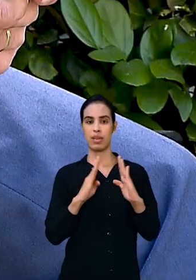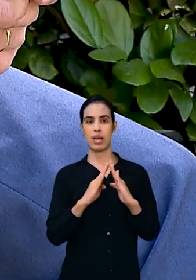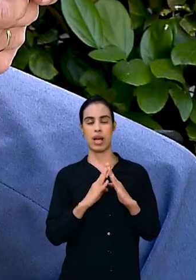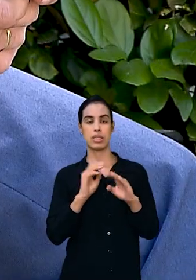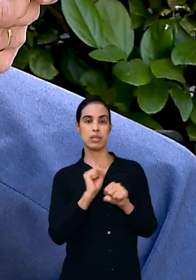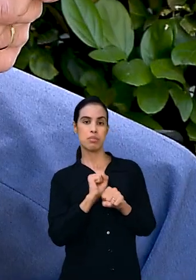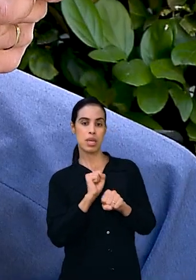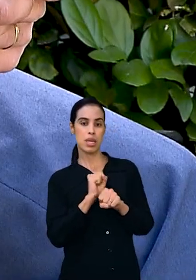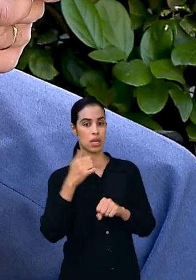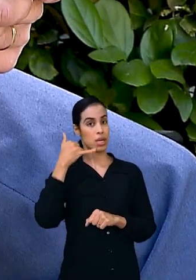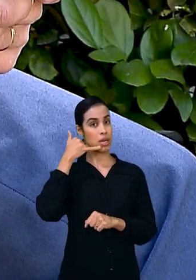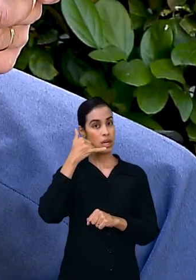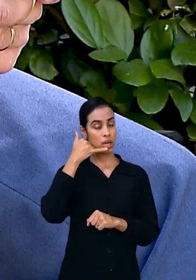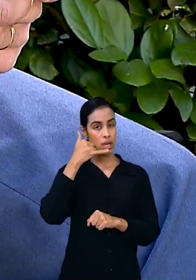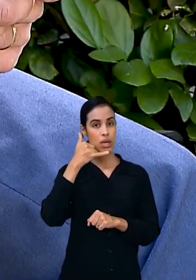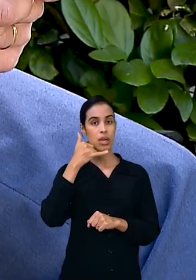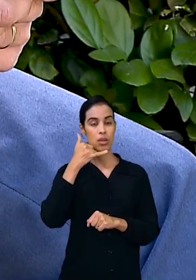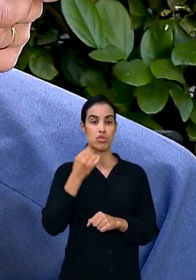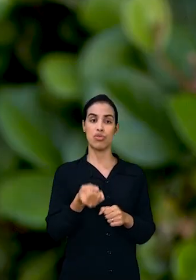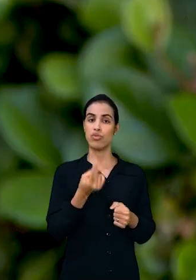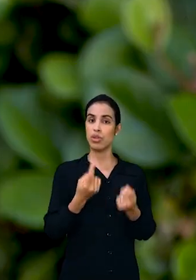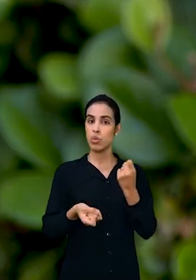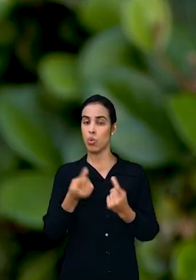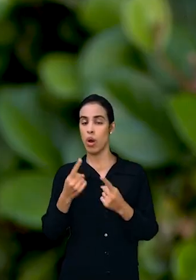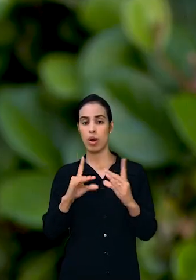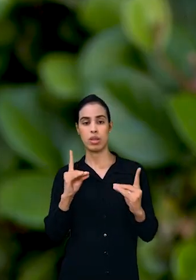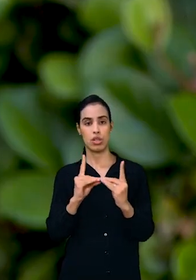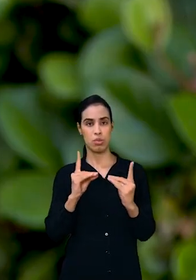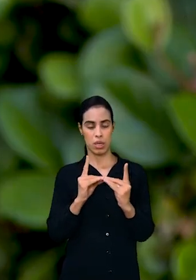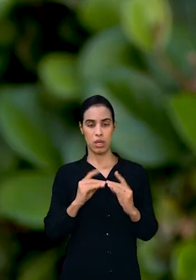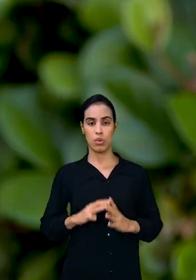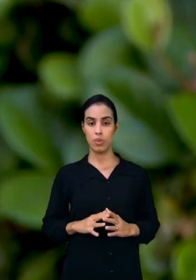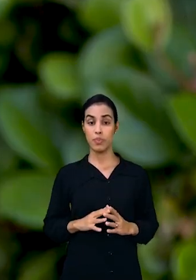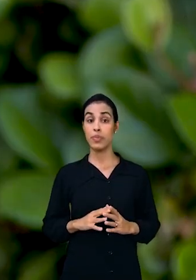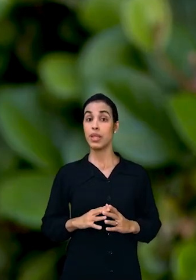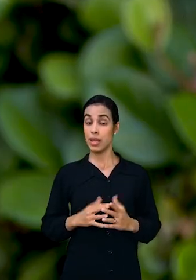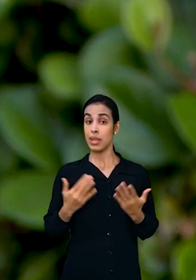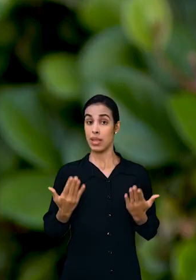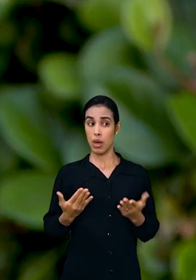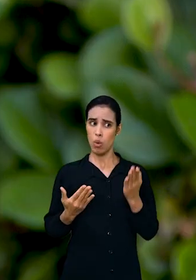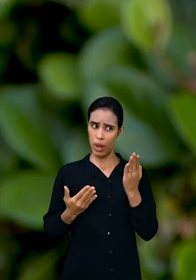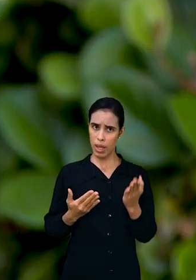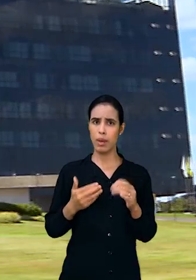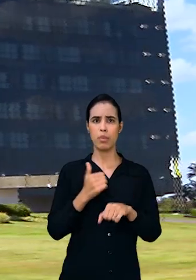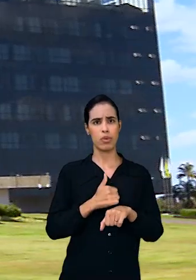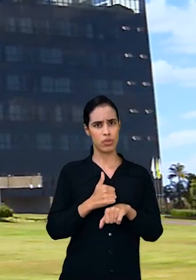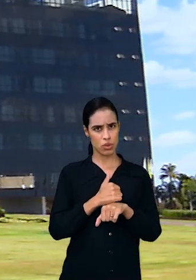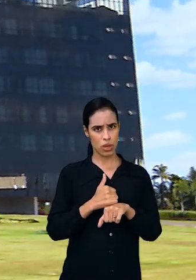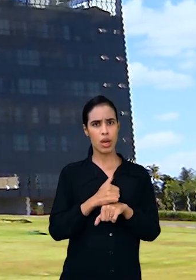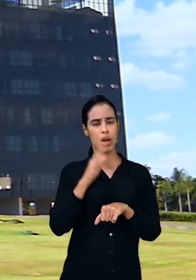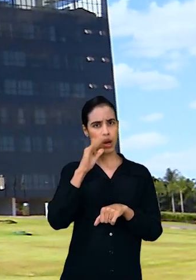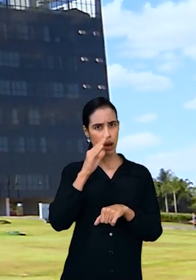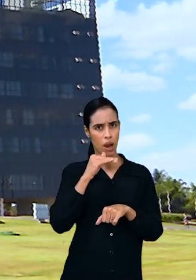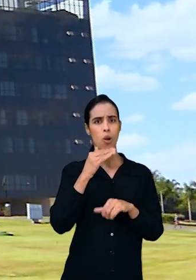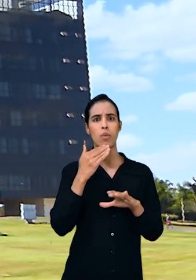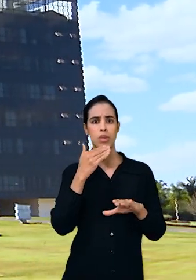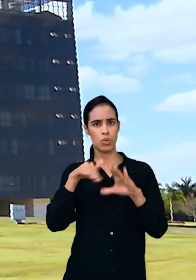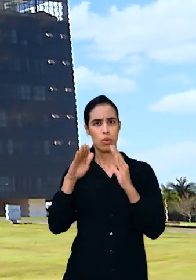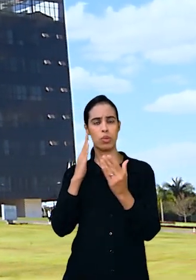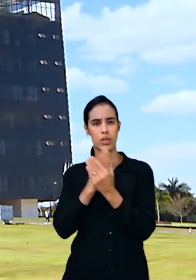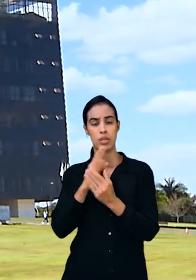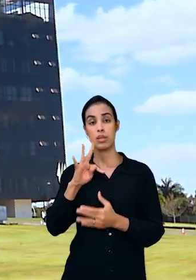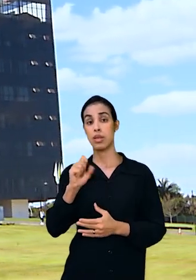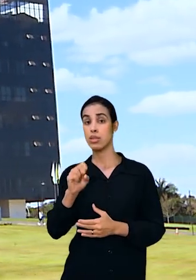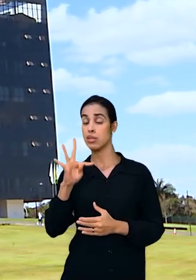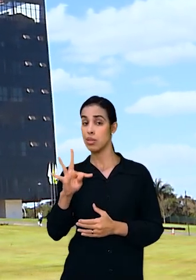rapaz permanecia em casa aguardando o chamado para eventual atendimento. Contra a decisão, o analista recorreu ao